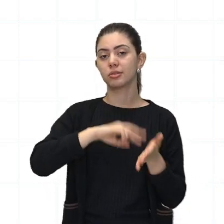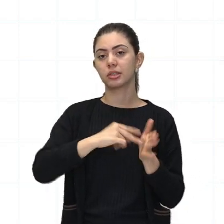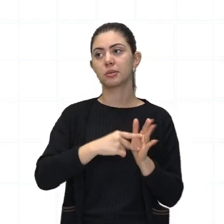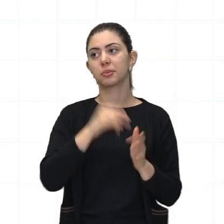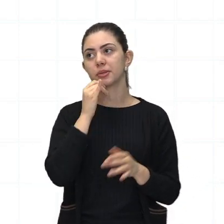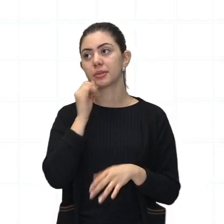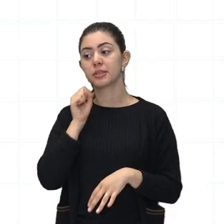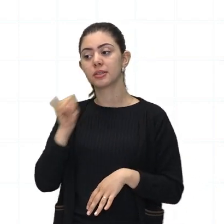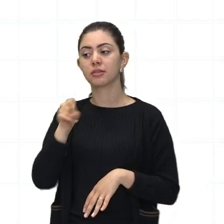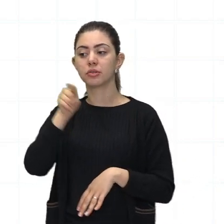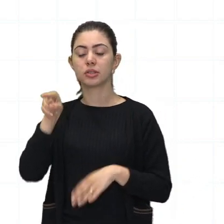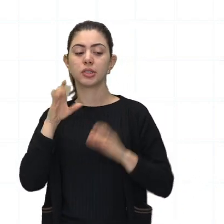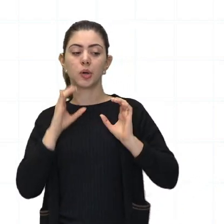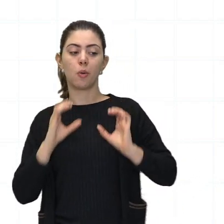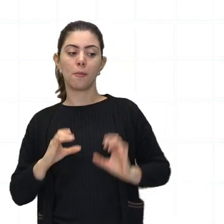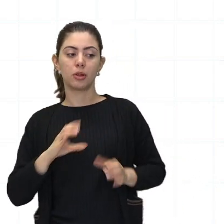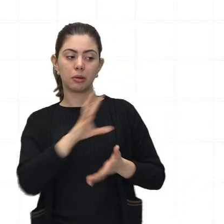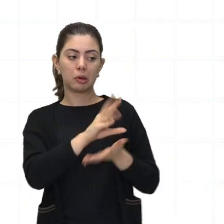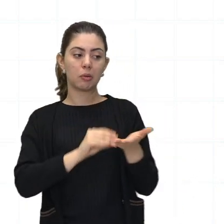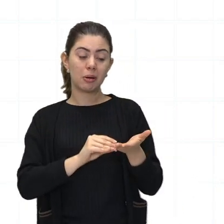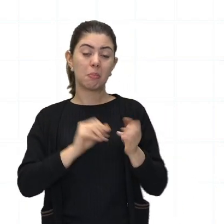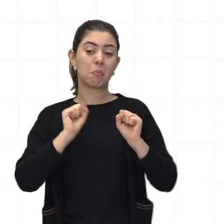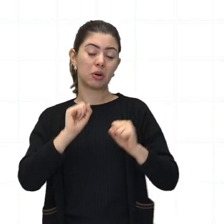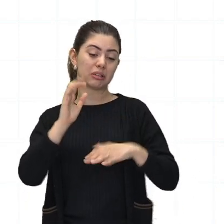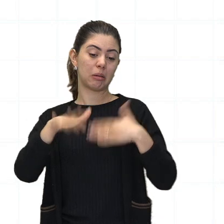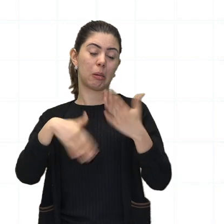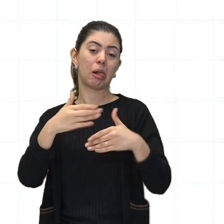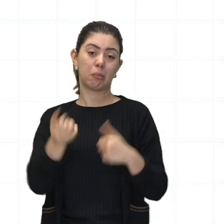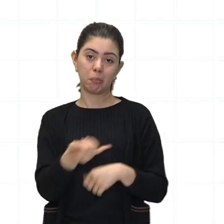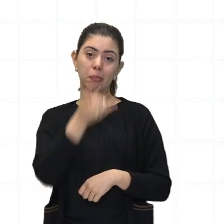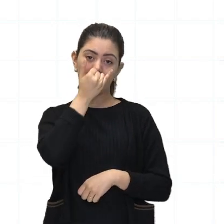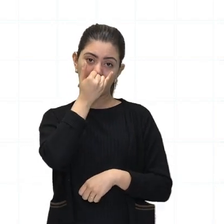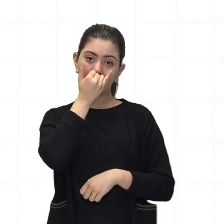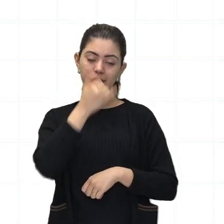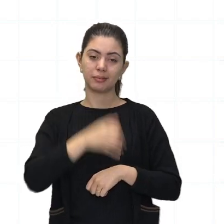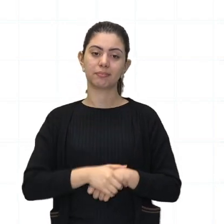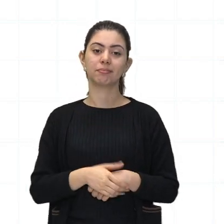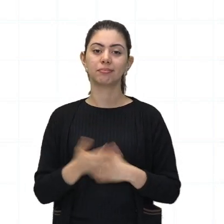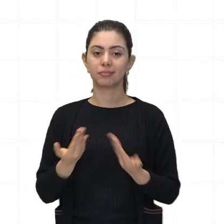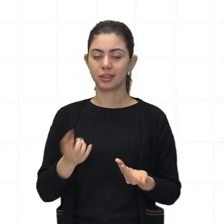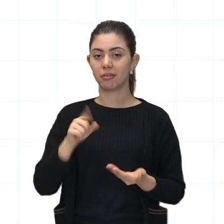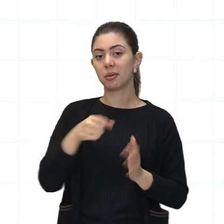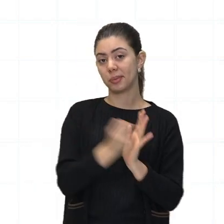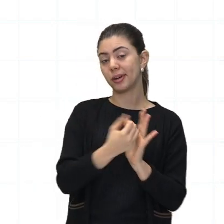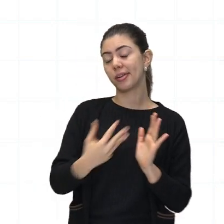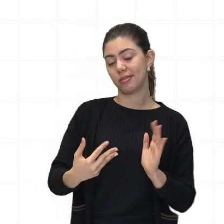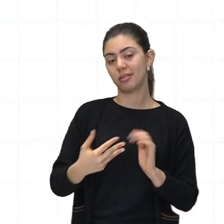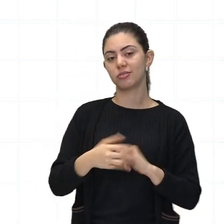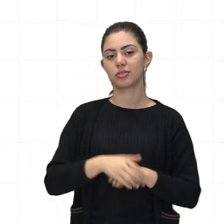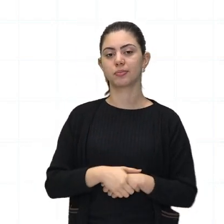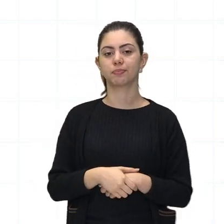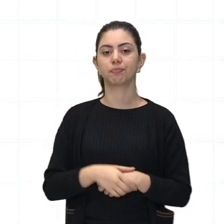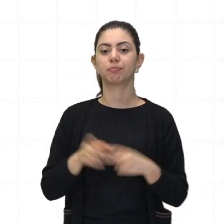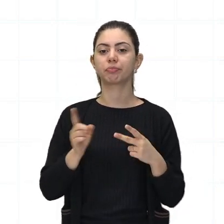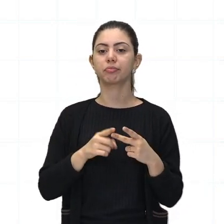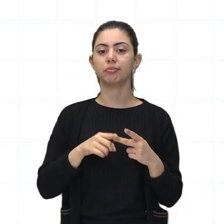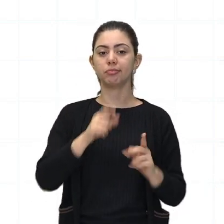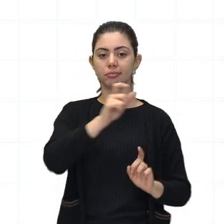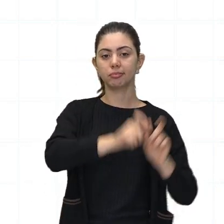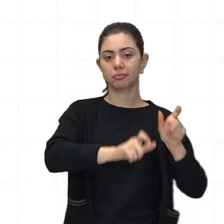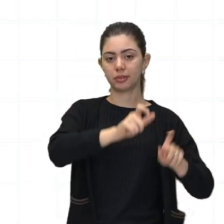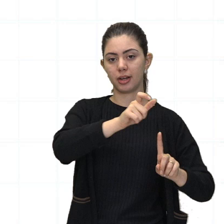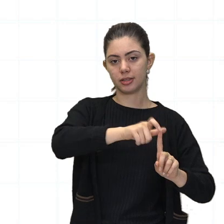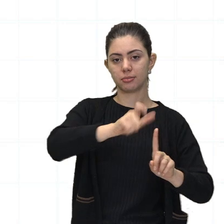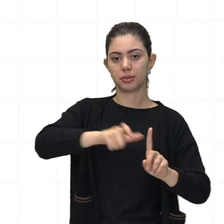comportar daquela forma, pode ser que você tenha um final não muito agradável. Isso é uma característica curiosa. E os personagens principais enfrentam